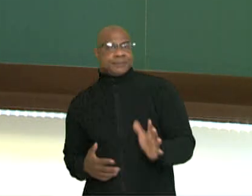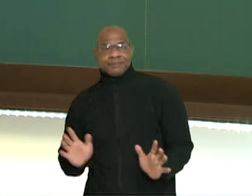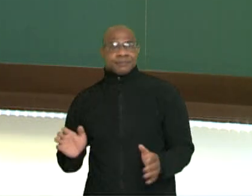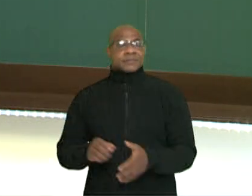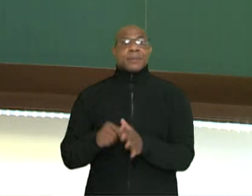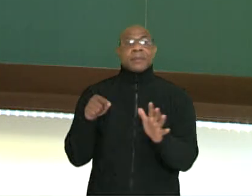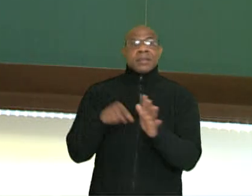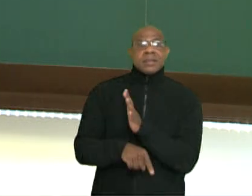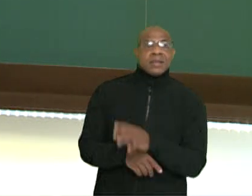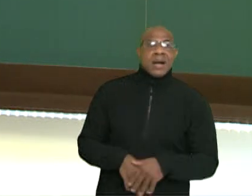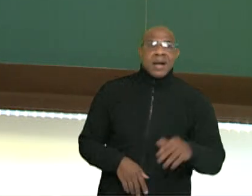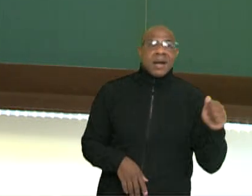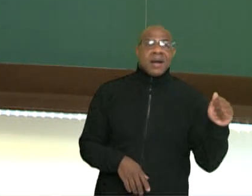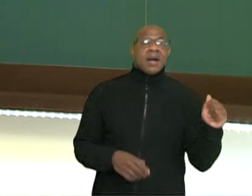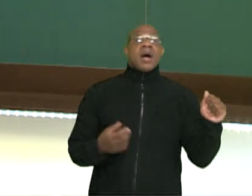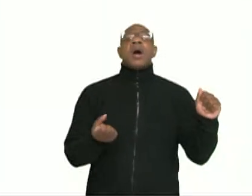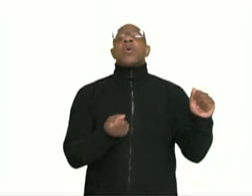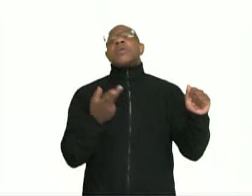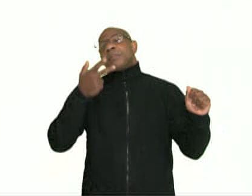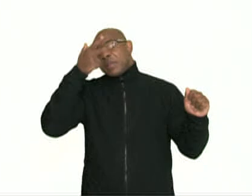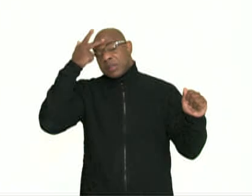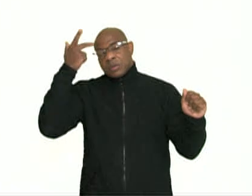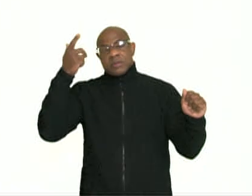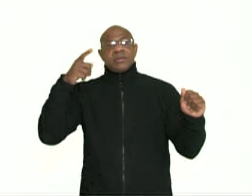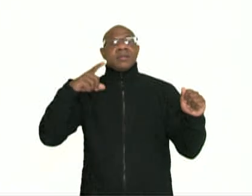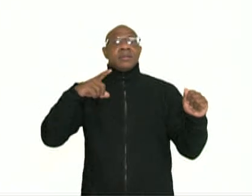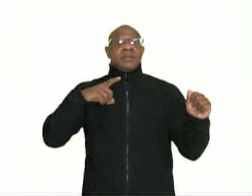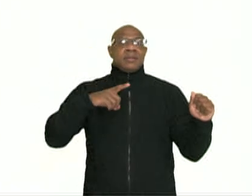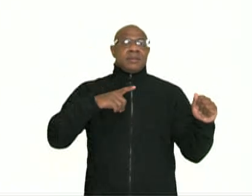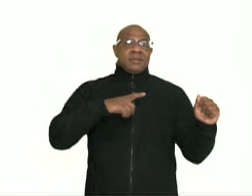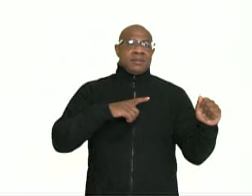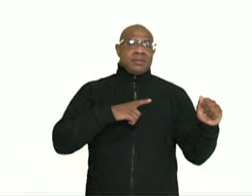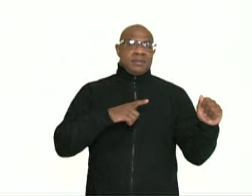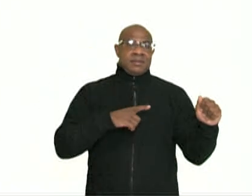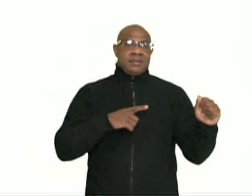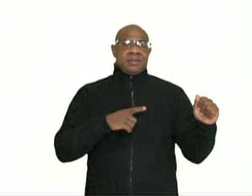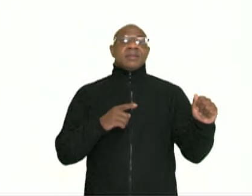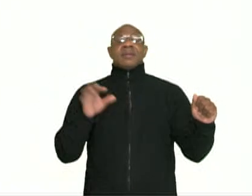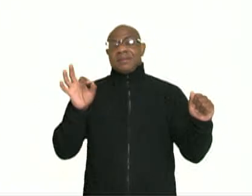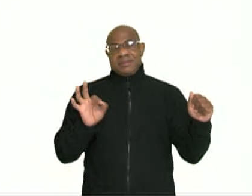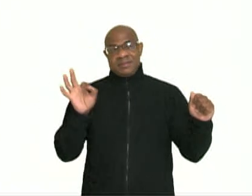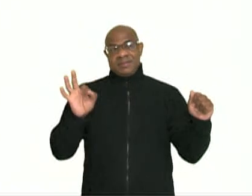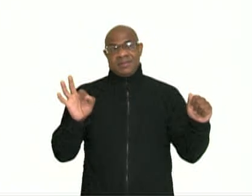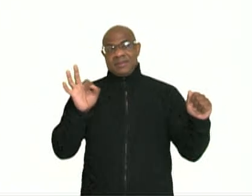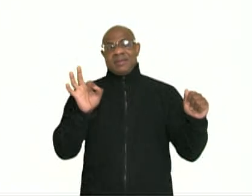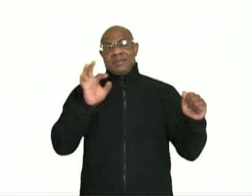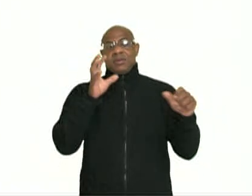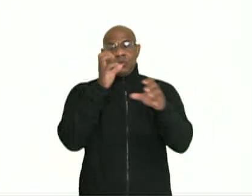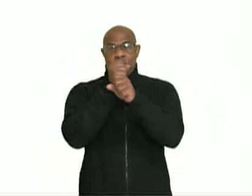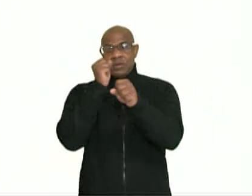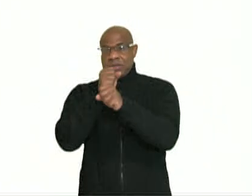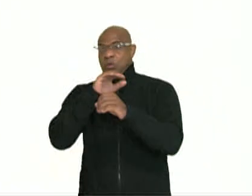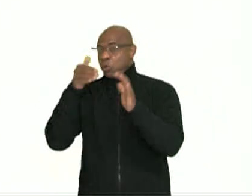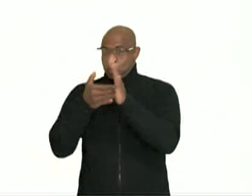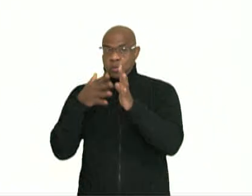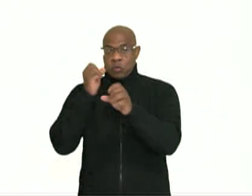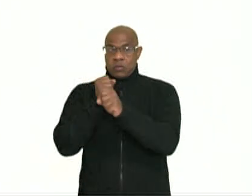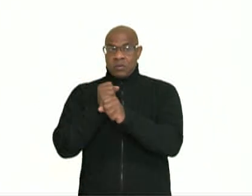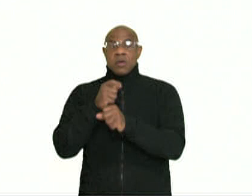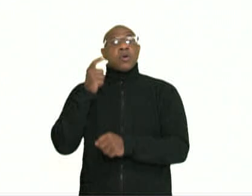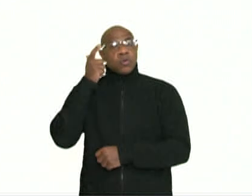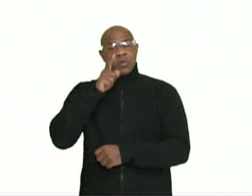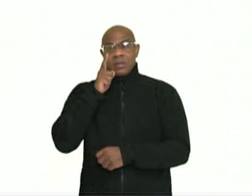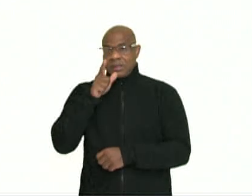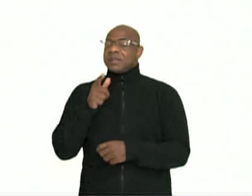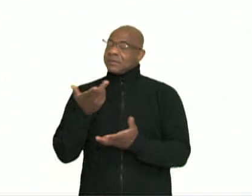pergunta. Letra A. Quantas pessoas, reparem que eu tenho a porcentagem e tenho o total. Então eu consigo